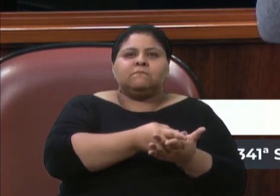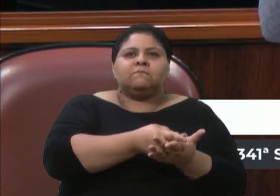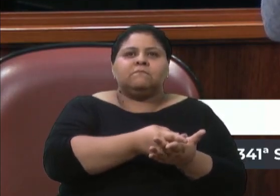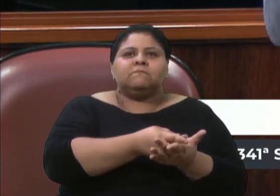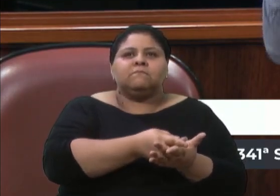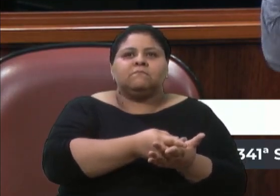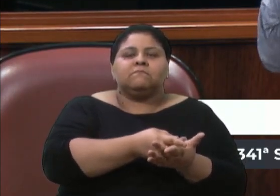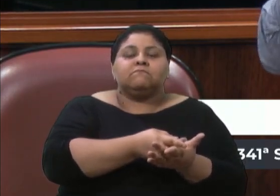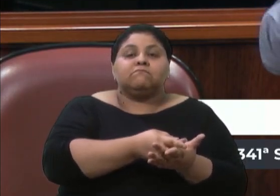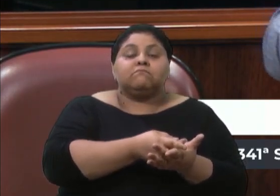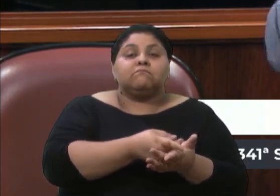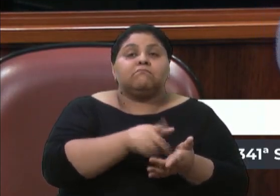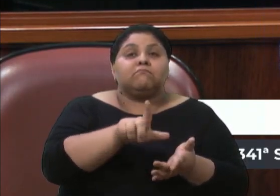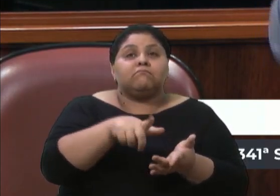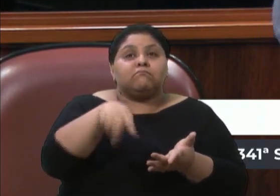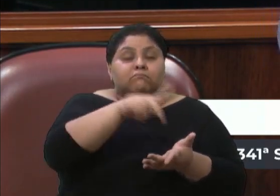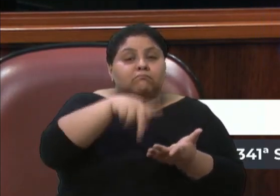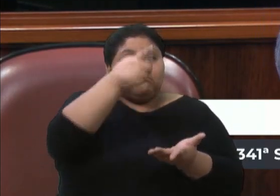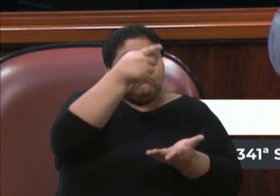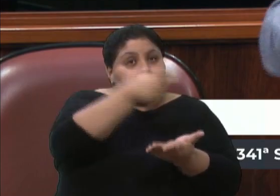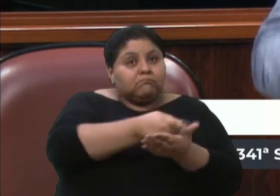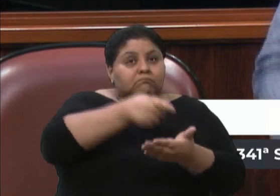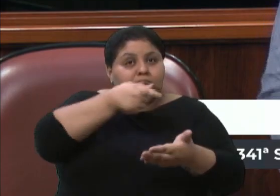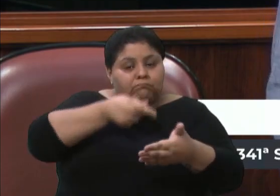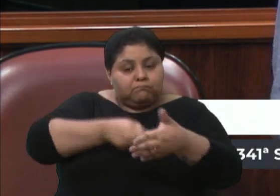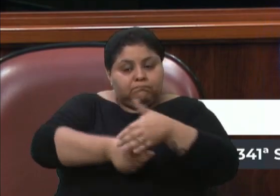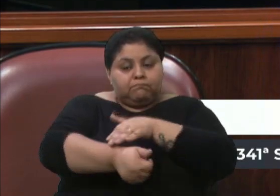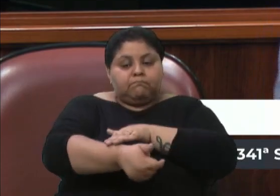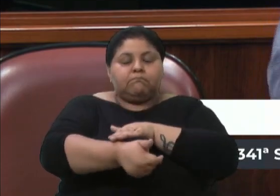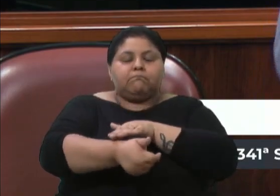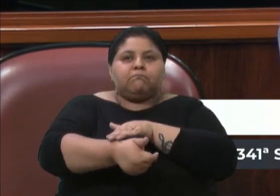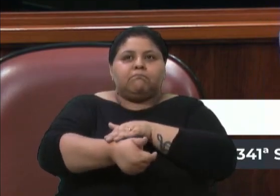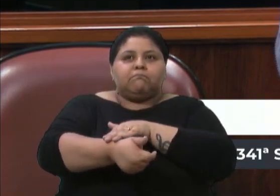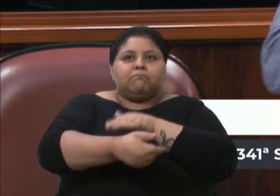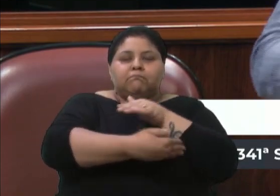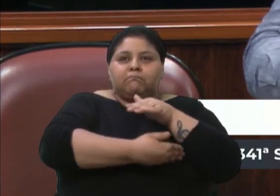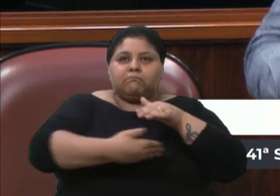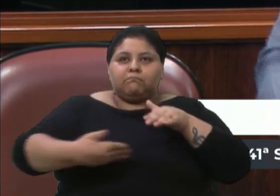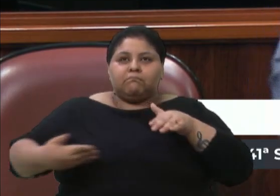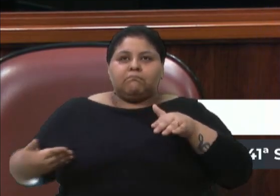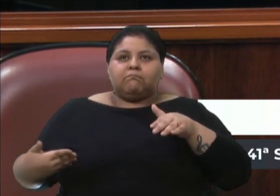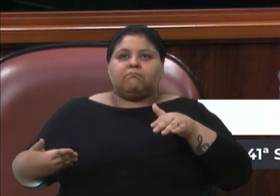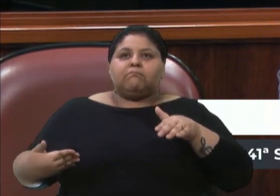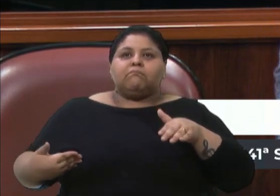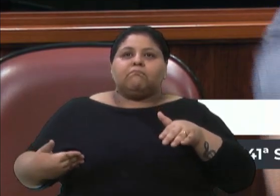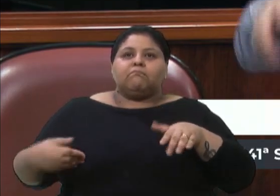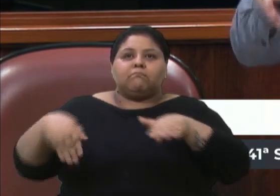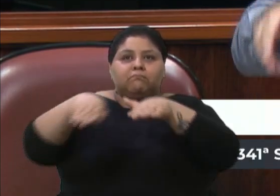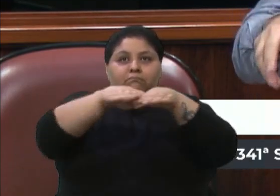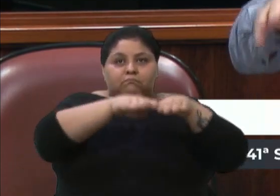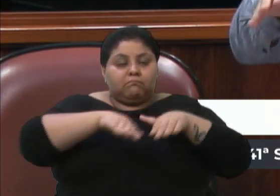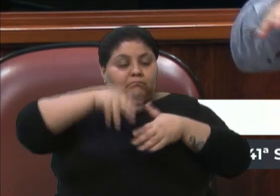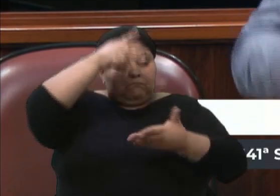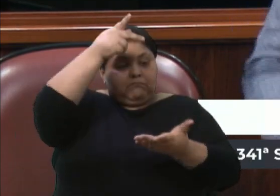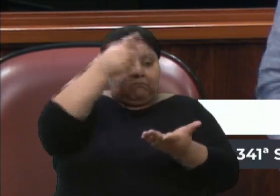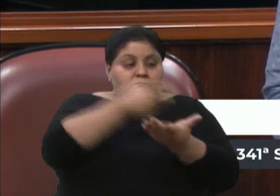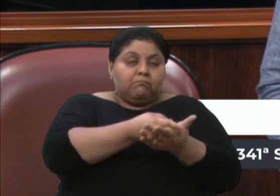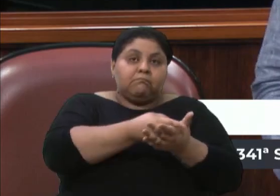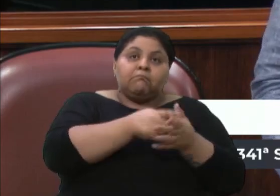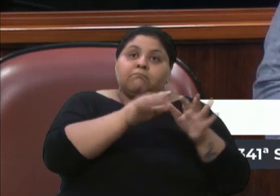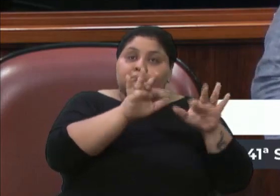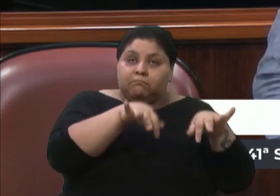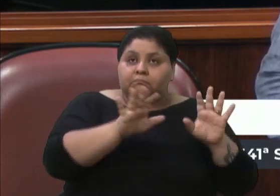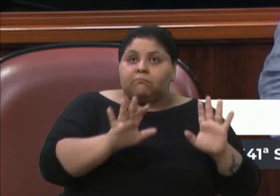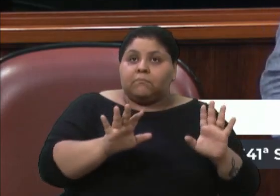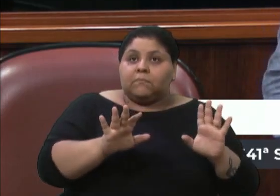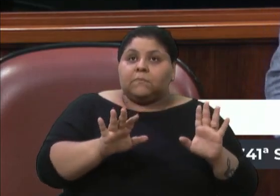as premiações com recursos públicos, que elas levem em consideração essa igualdade nas premiações. E, por fim, dizer e já